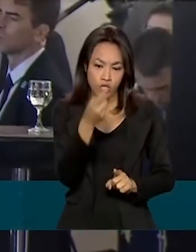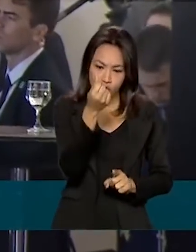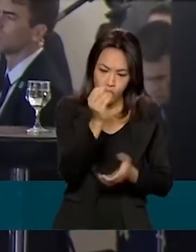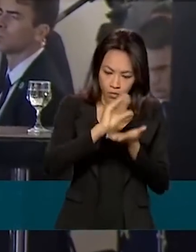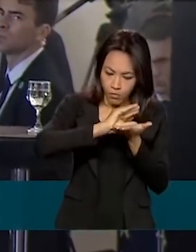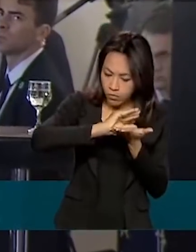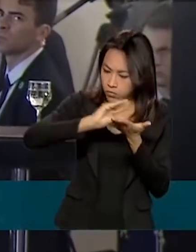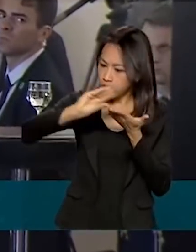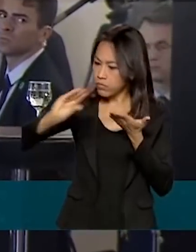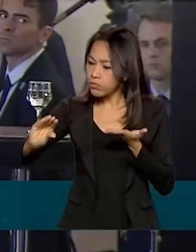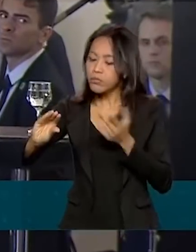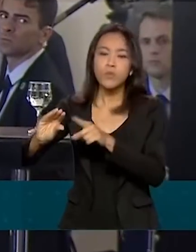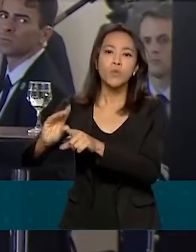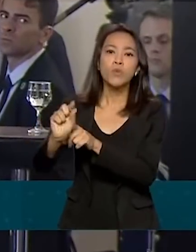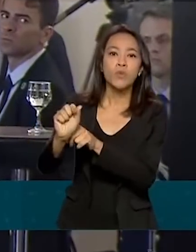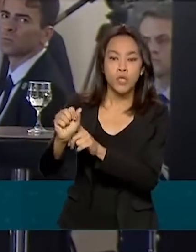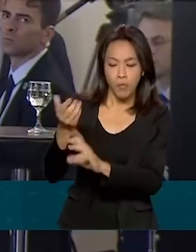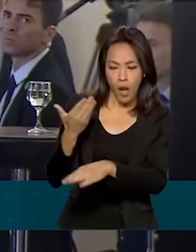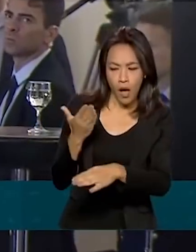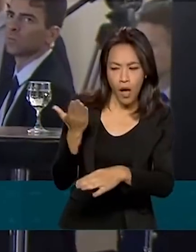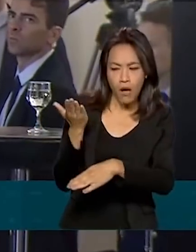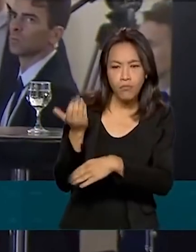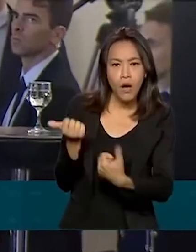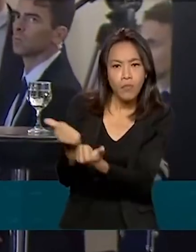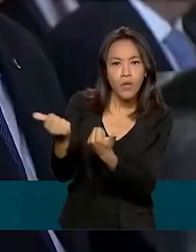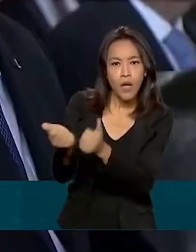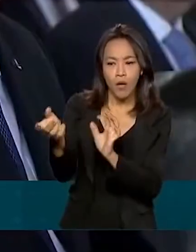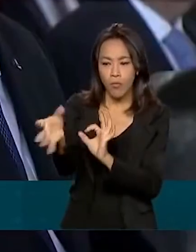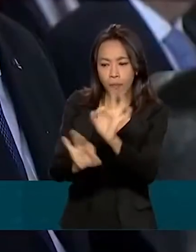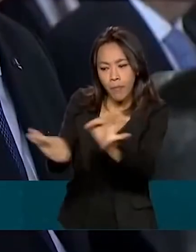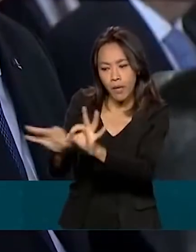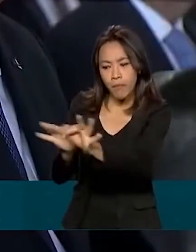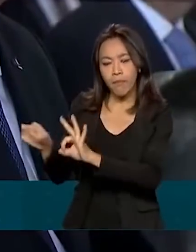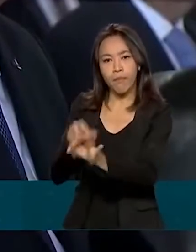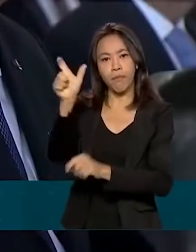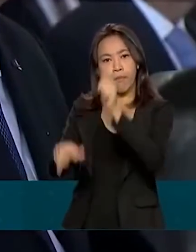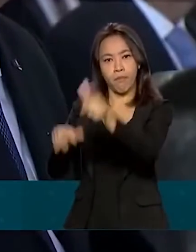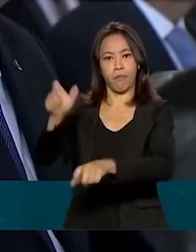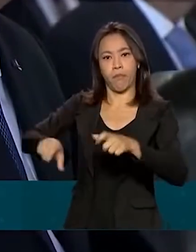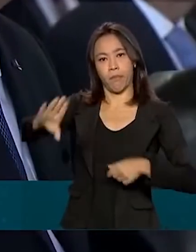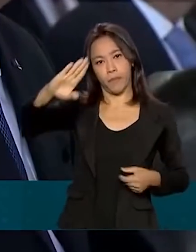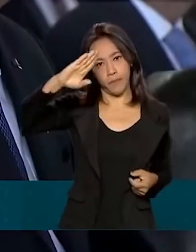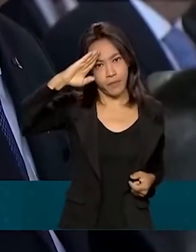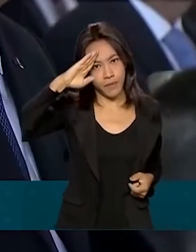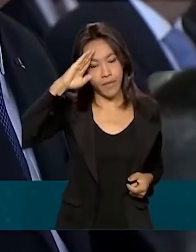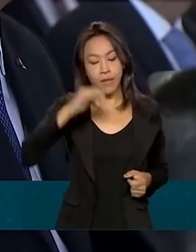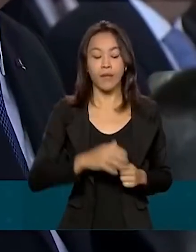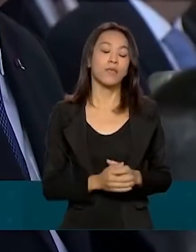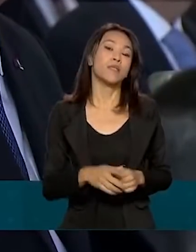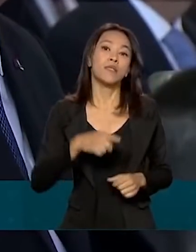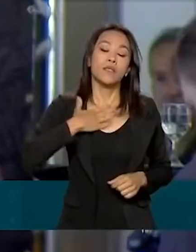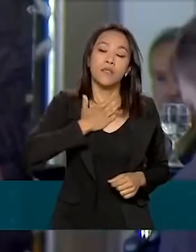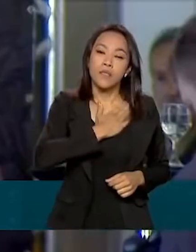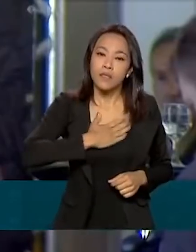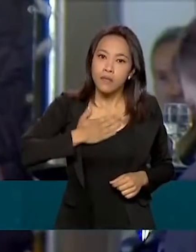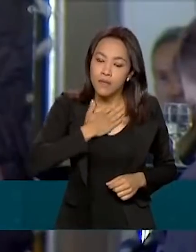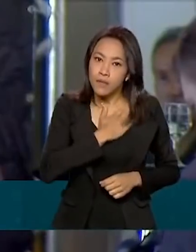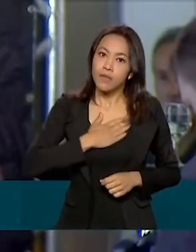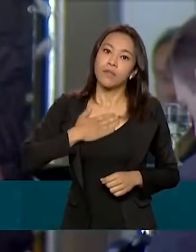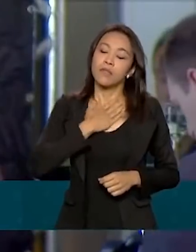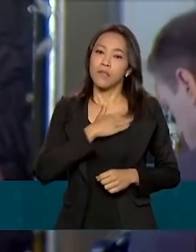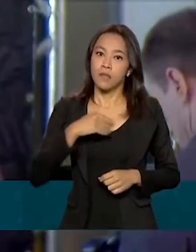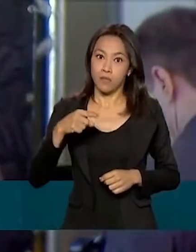ao preparo das Forças Armadas. Responsabilidade pelo cumprimento e pela satisfação das demandas da